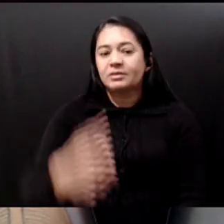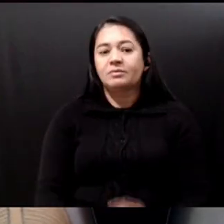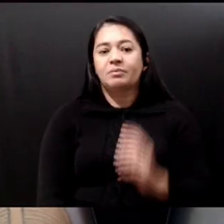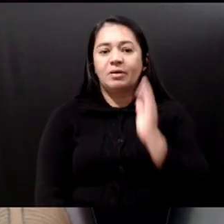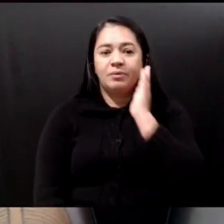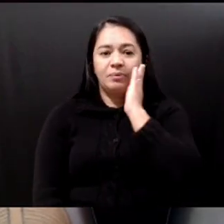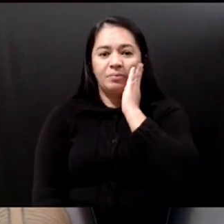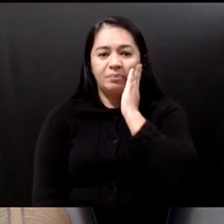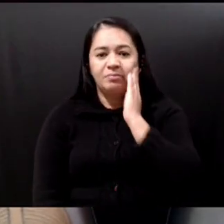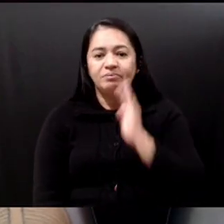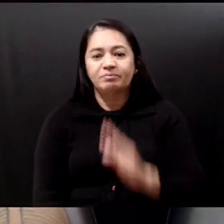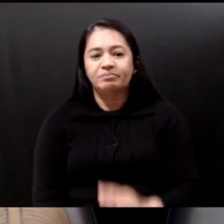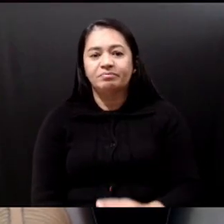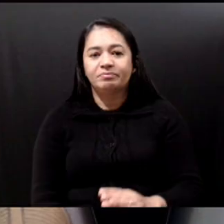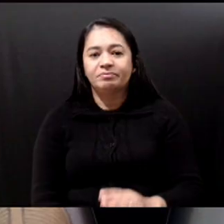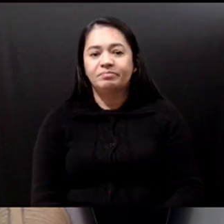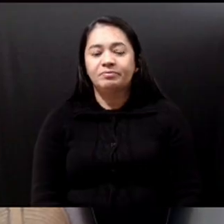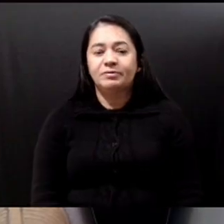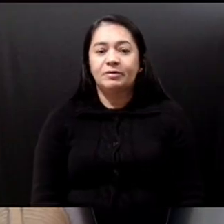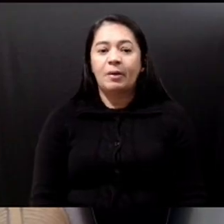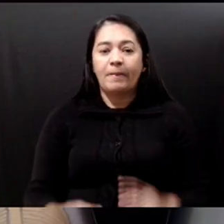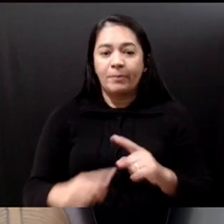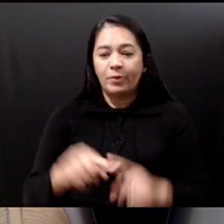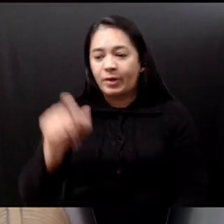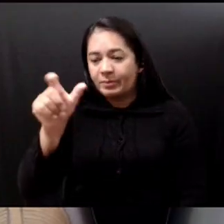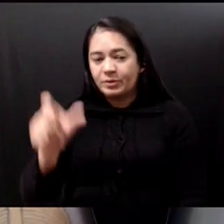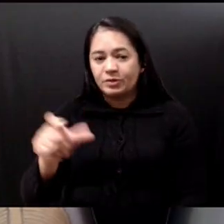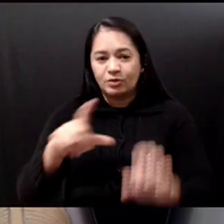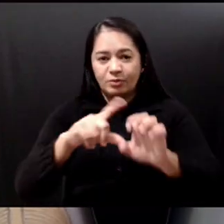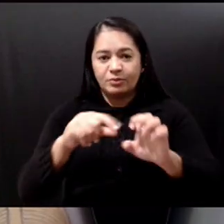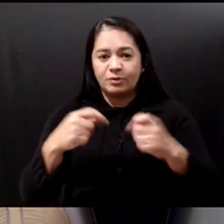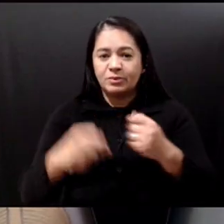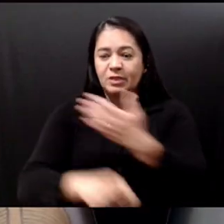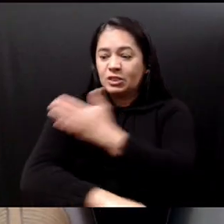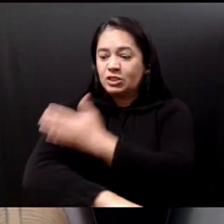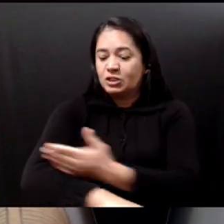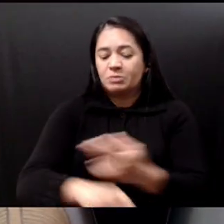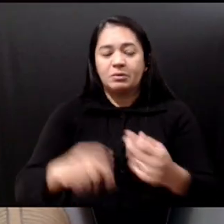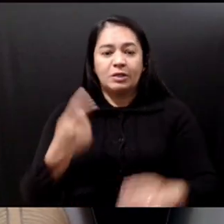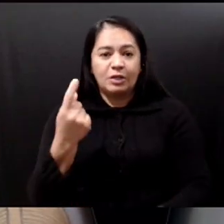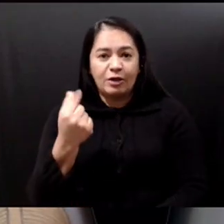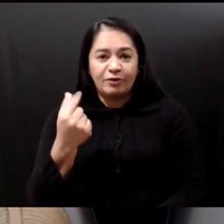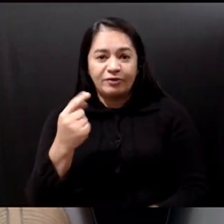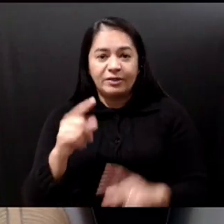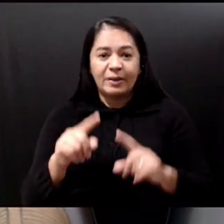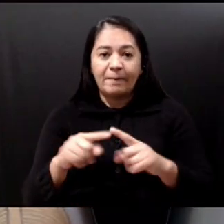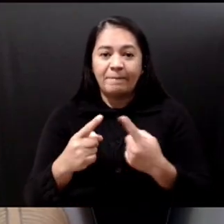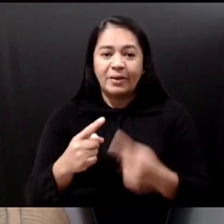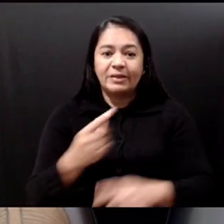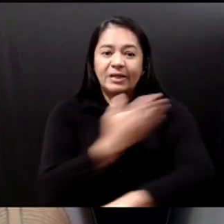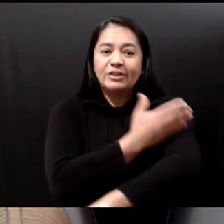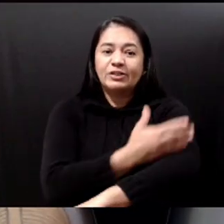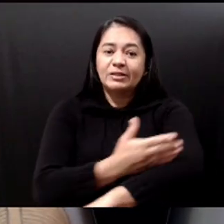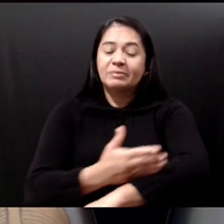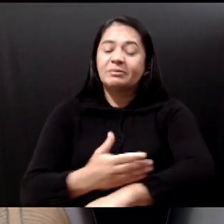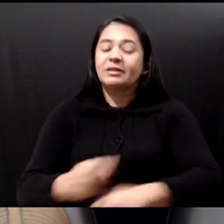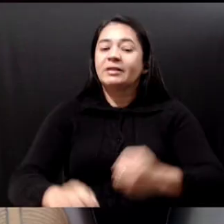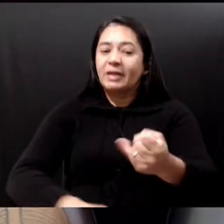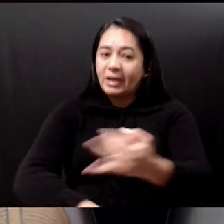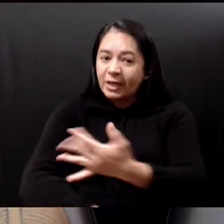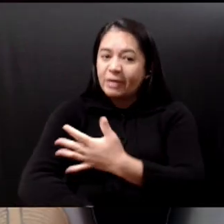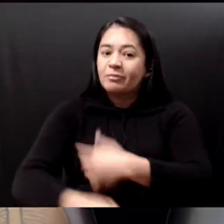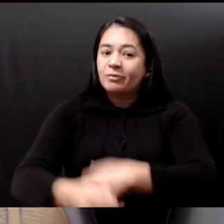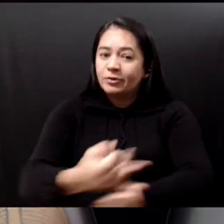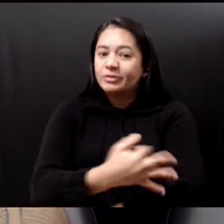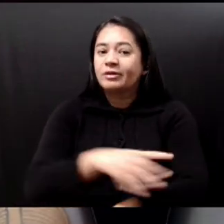skills que o empreendedor precisa ter. Disciplina financeira, disciplina, só que a disciplina emocional também, porque todos os dias você vai